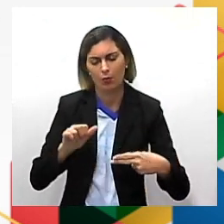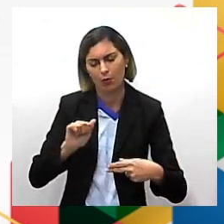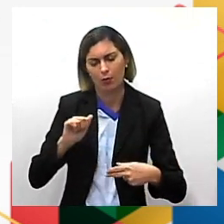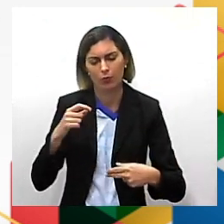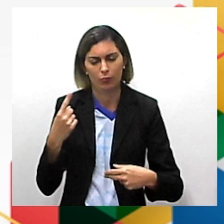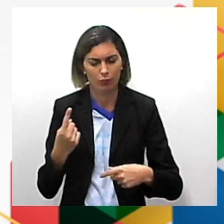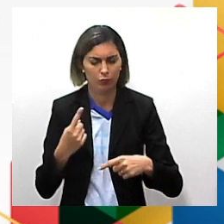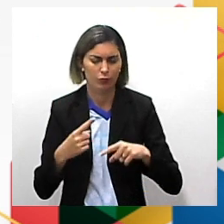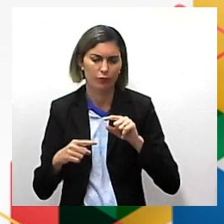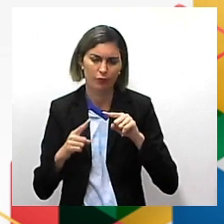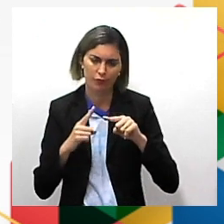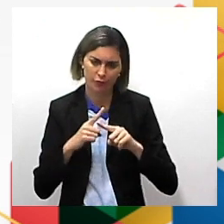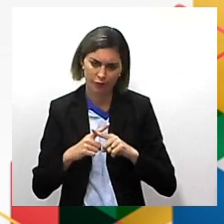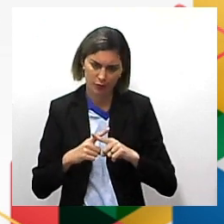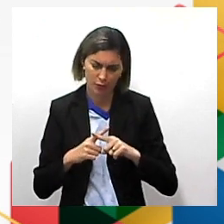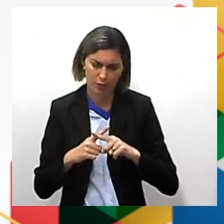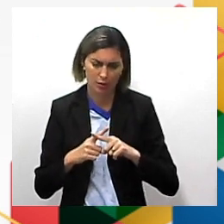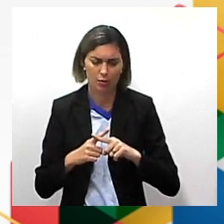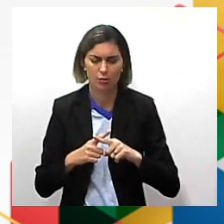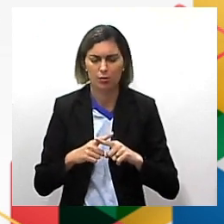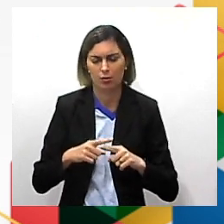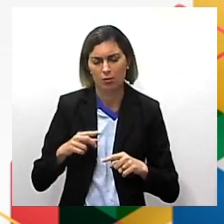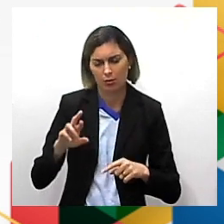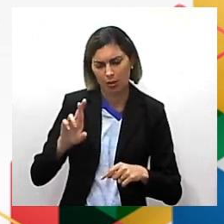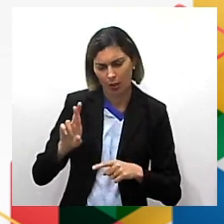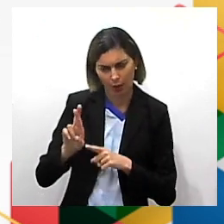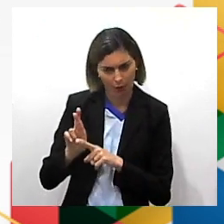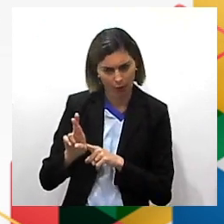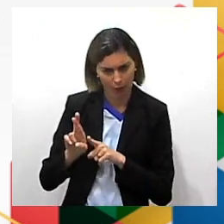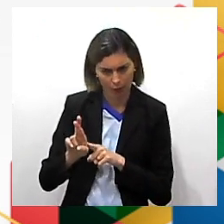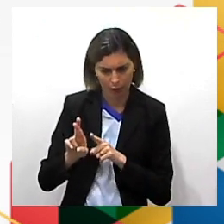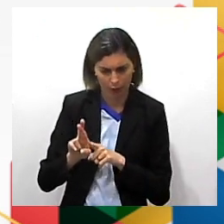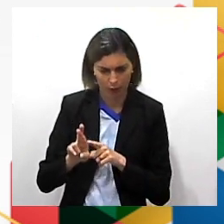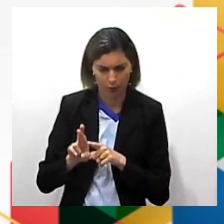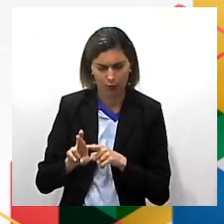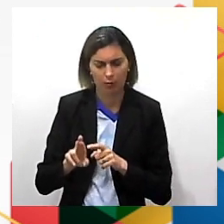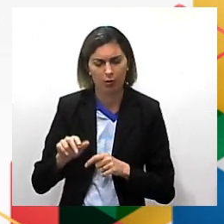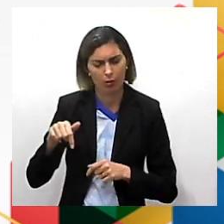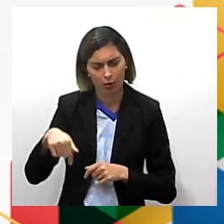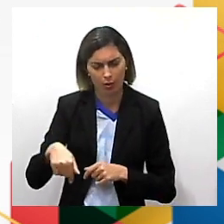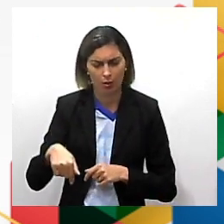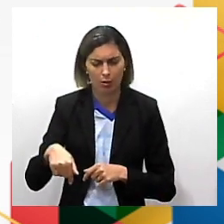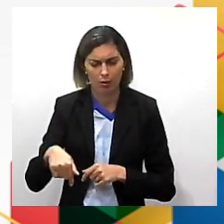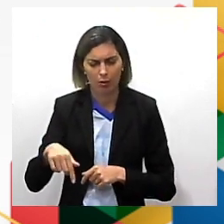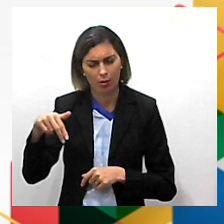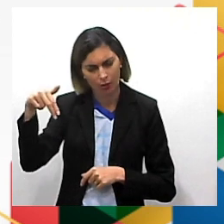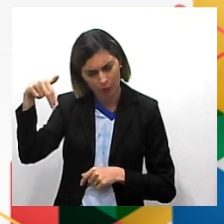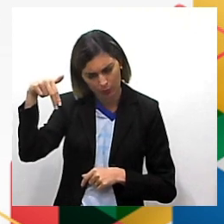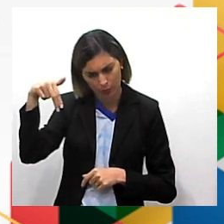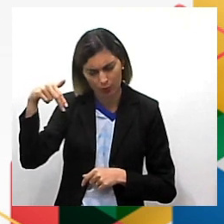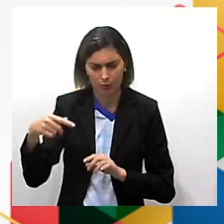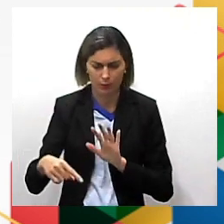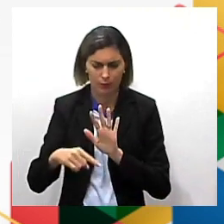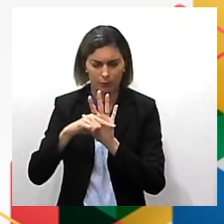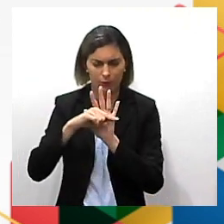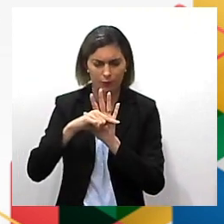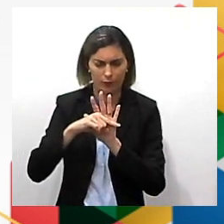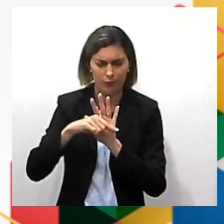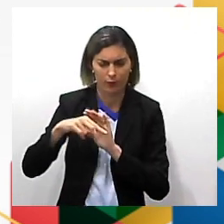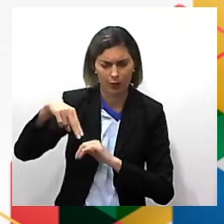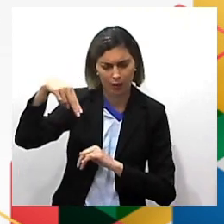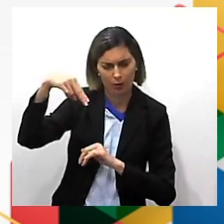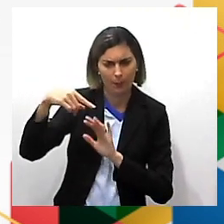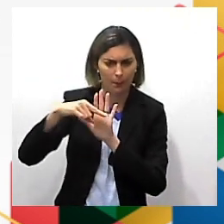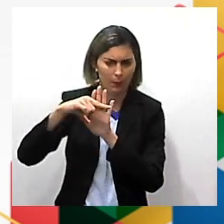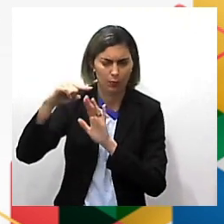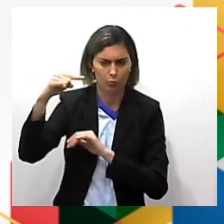A1 vezes a razão, que na PG é representado pela letra Q, elevado à potência